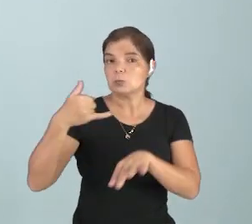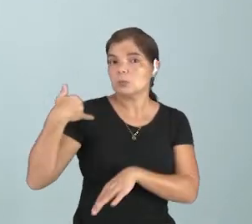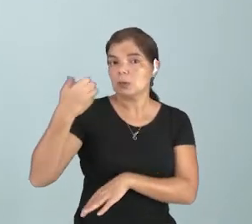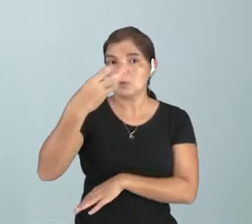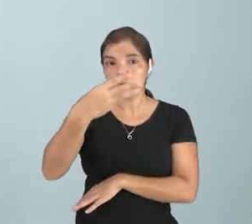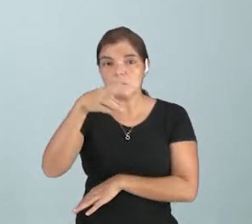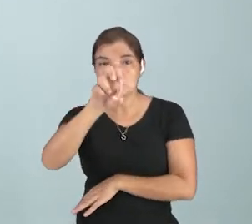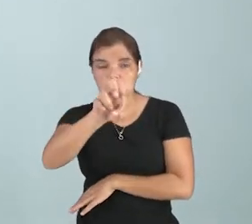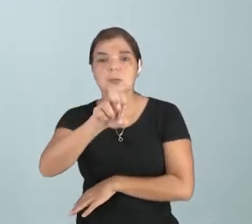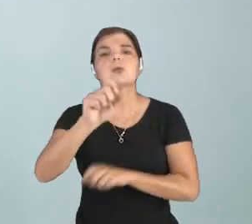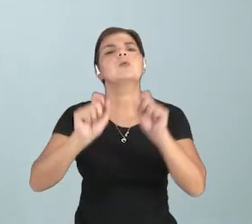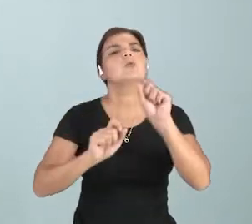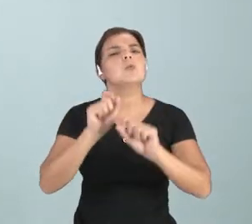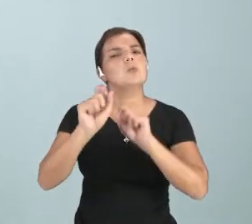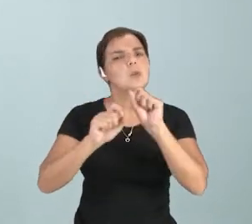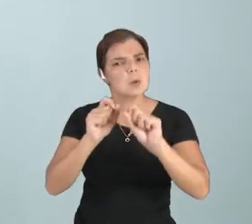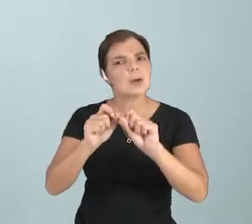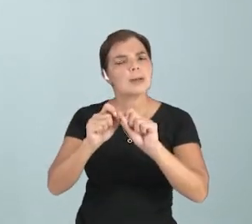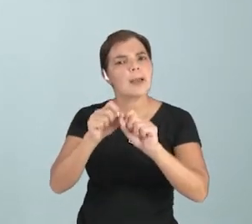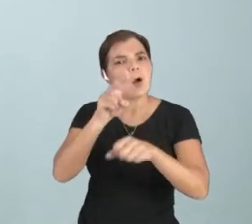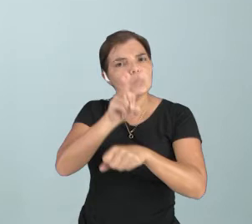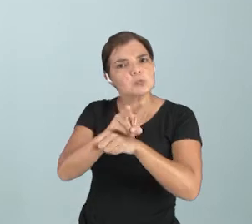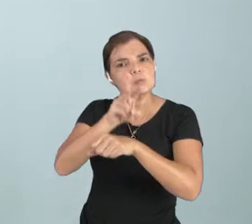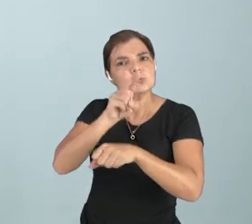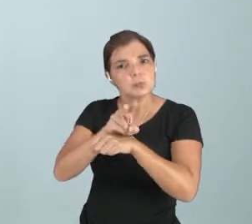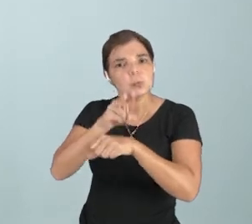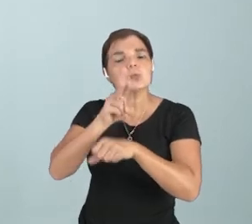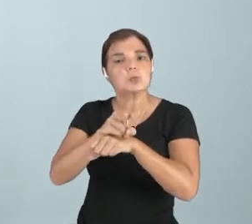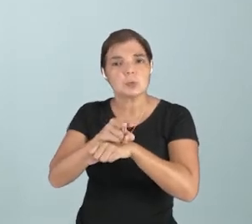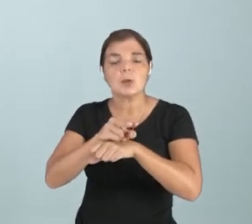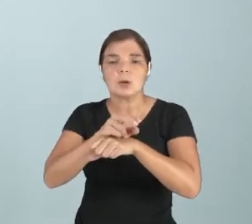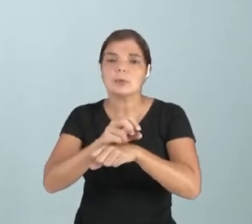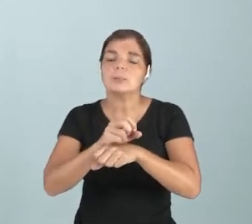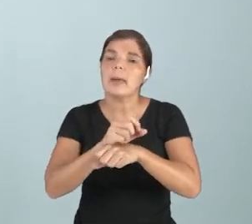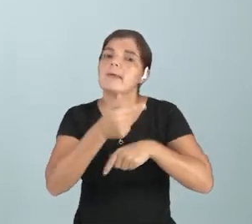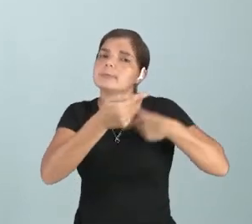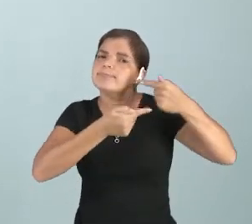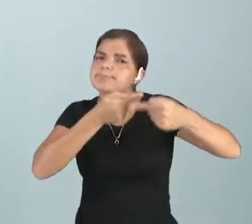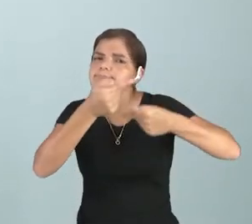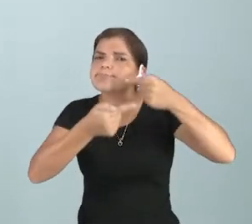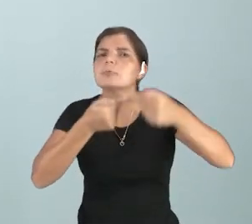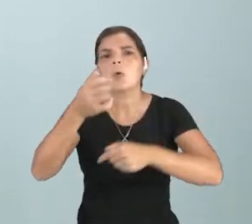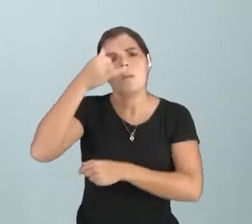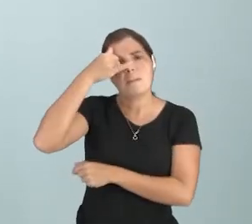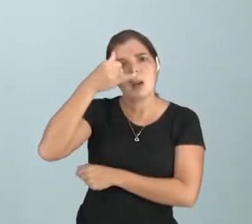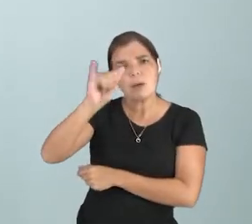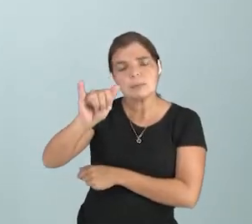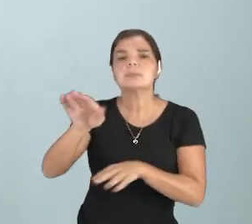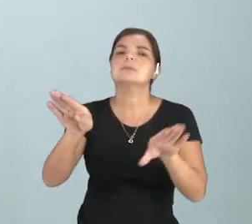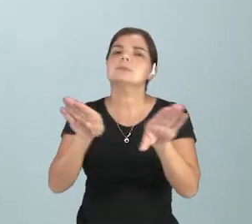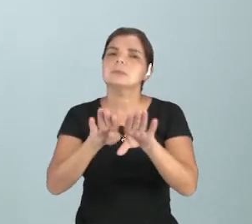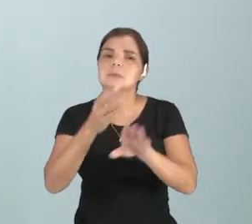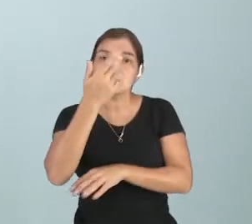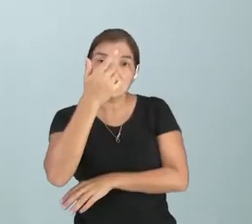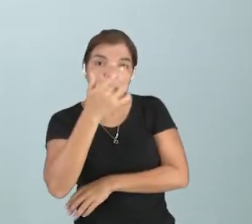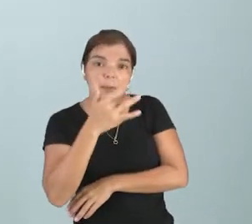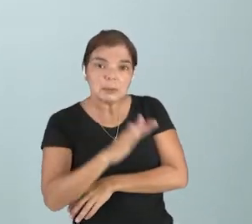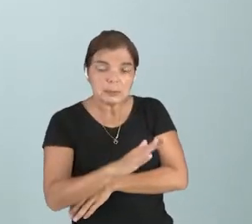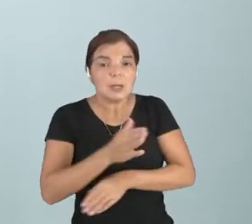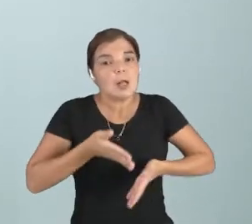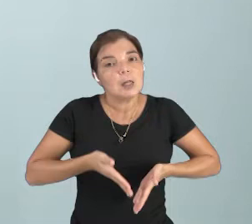gestação, aconselha-se que elas façam esse aconselhamento genético, justamente para evitar ou prevenir, né, que a criança